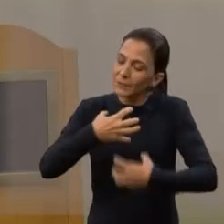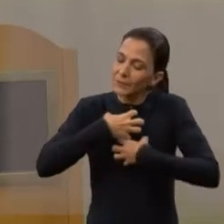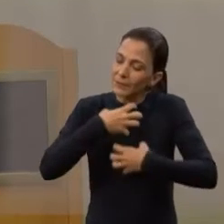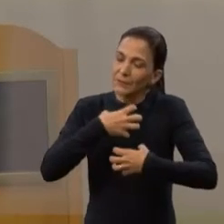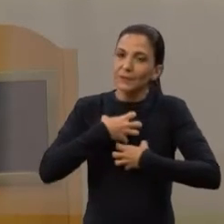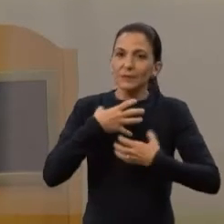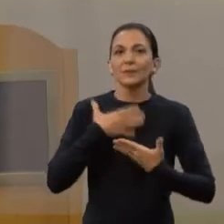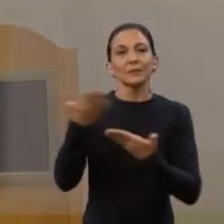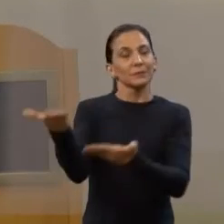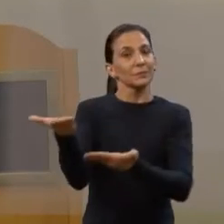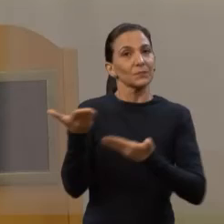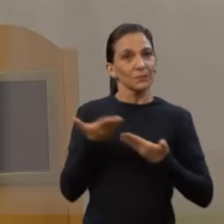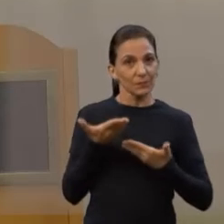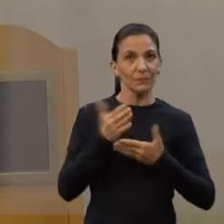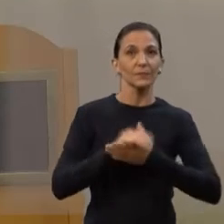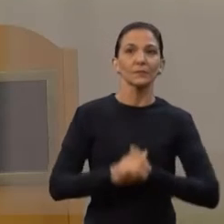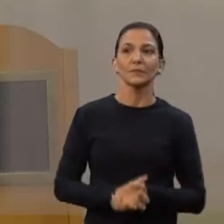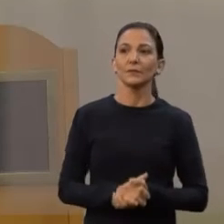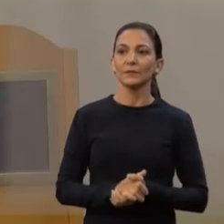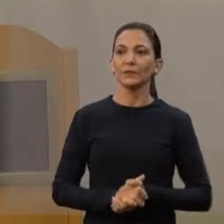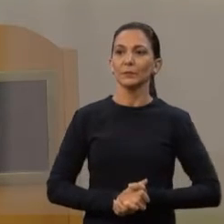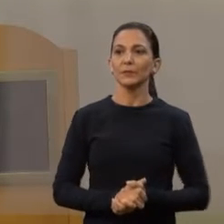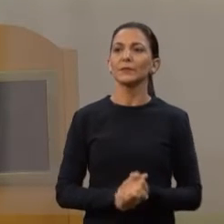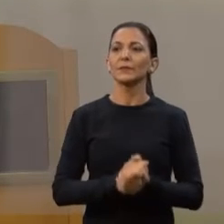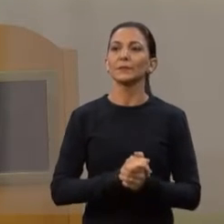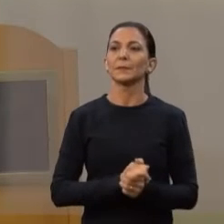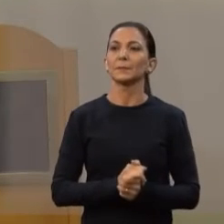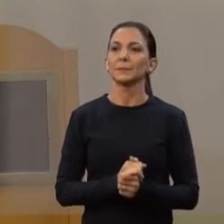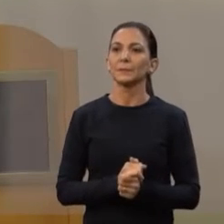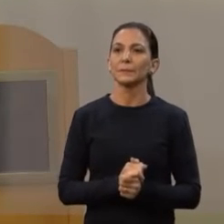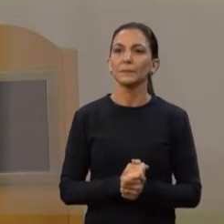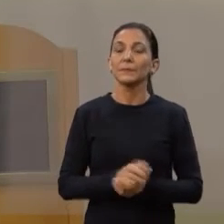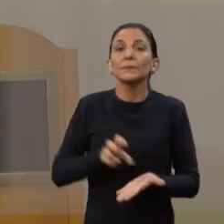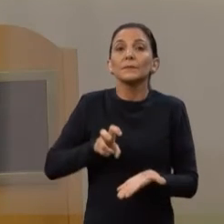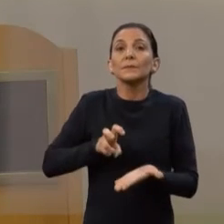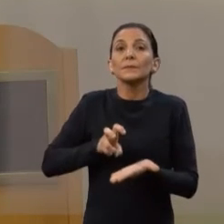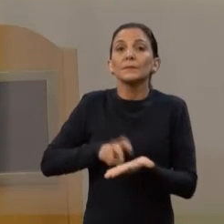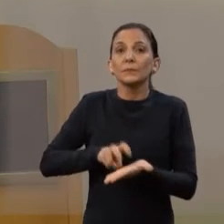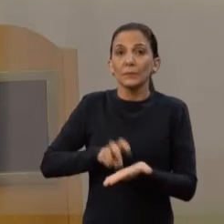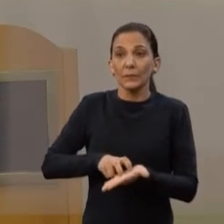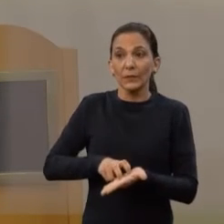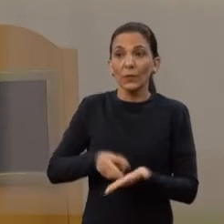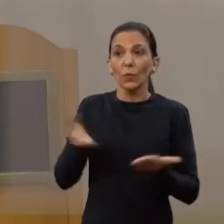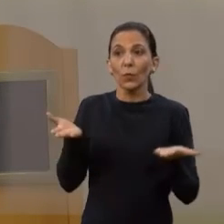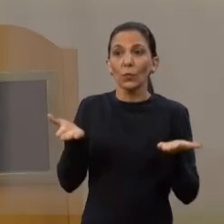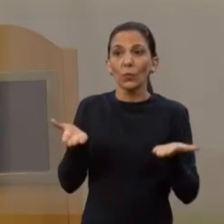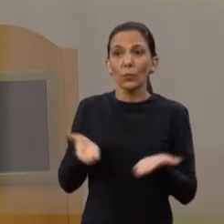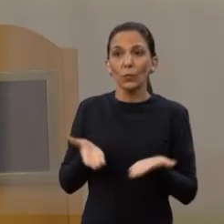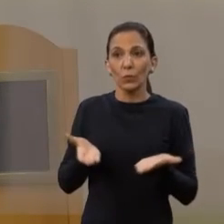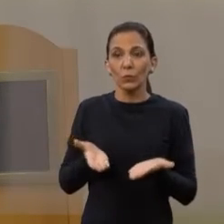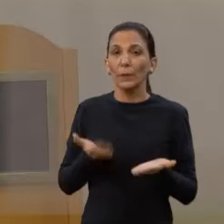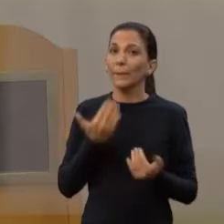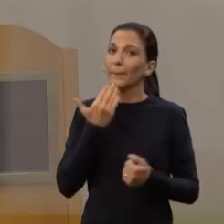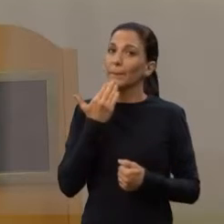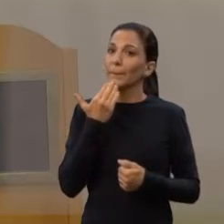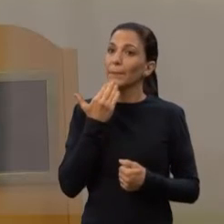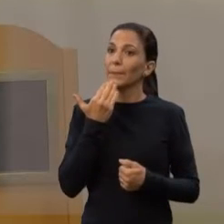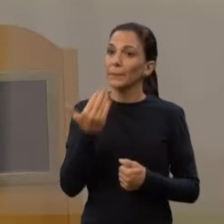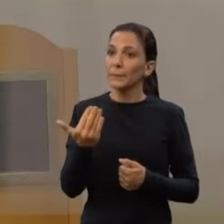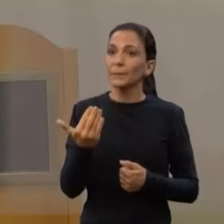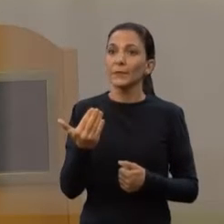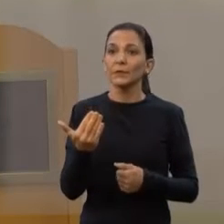recebemos e recebê-las agora fala um pouco também da nossa amanhã no dia de hoje e pedir para que vocês